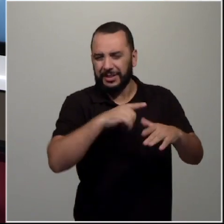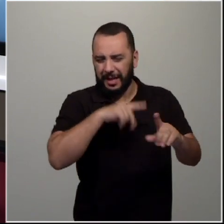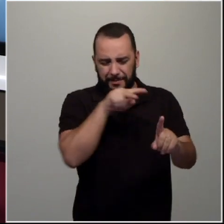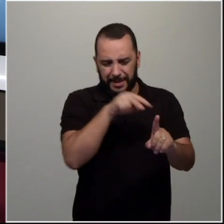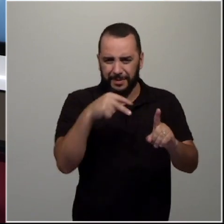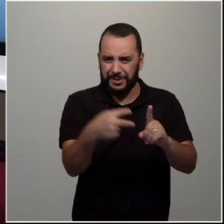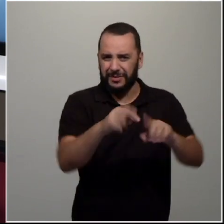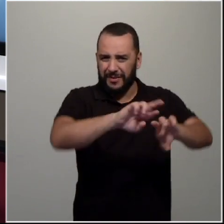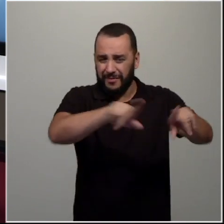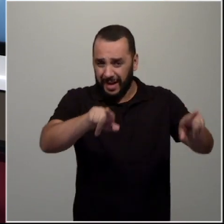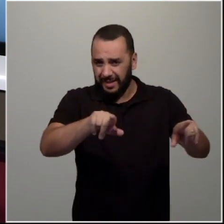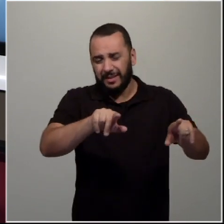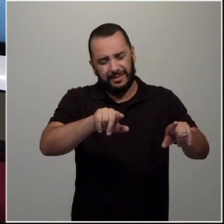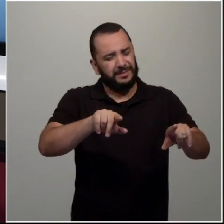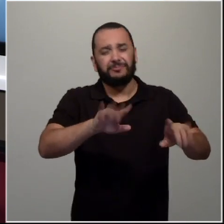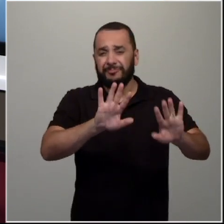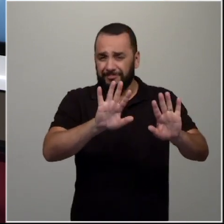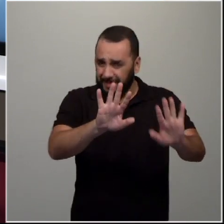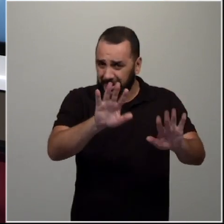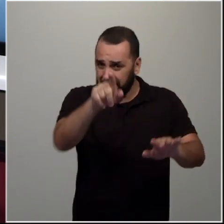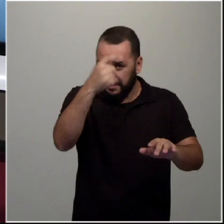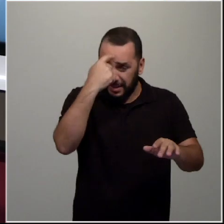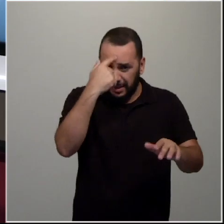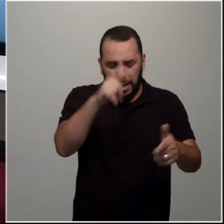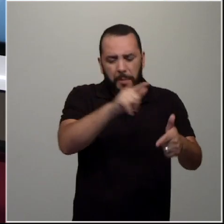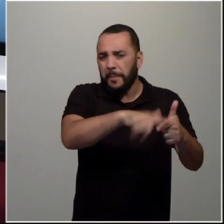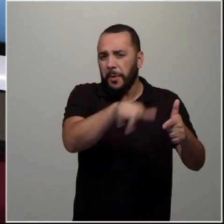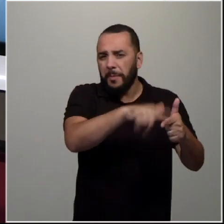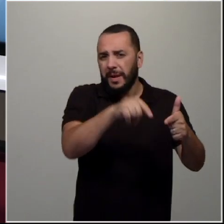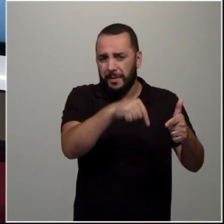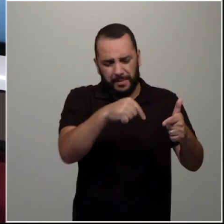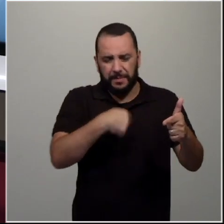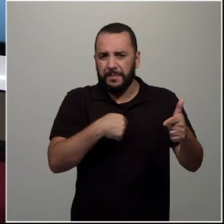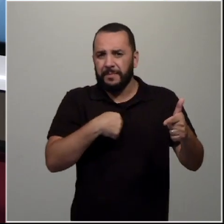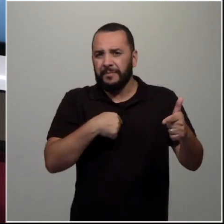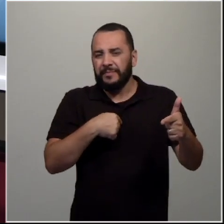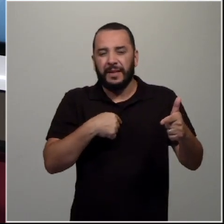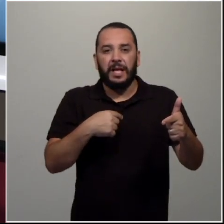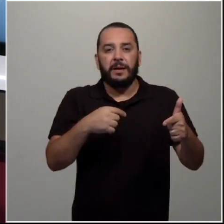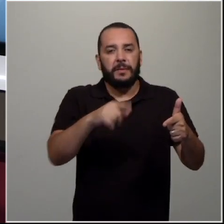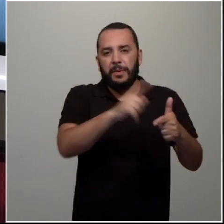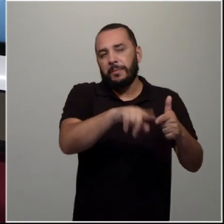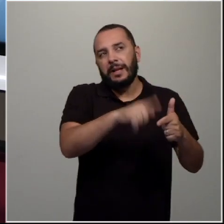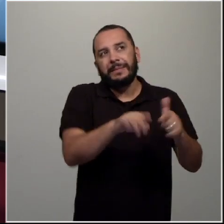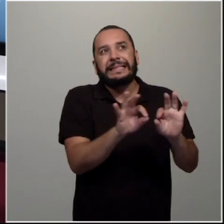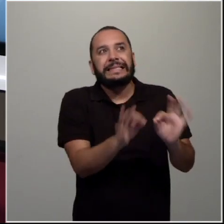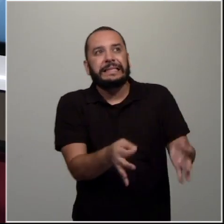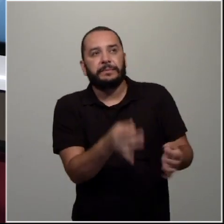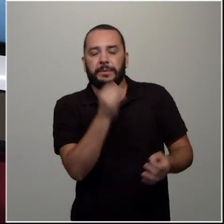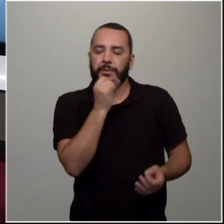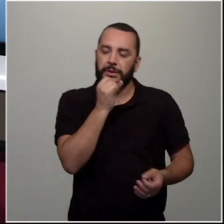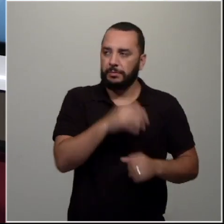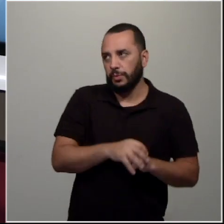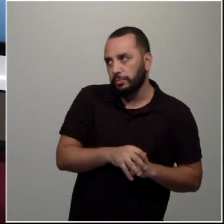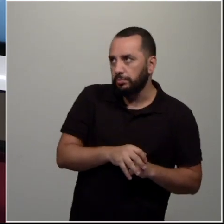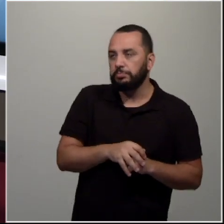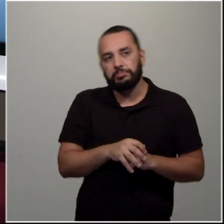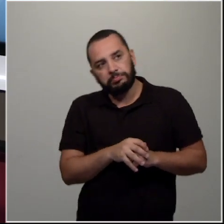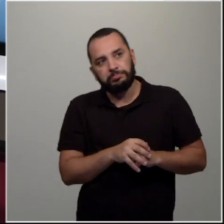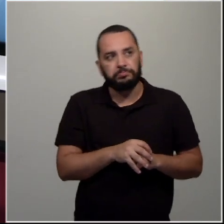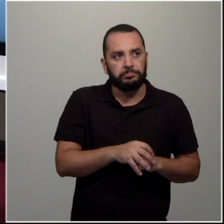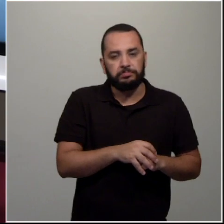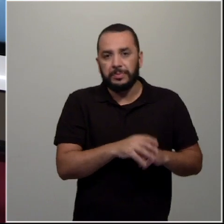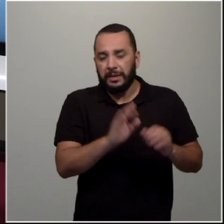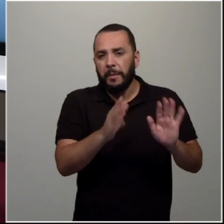pensar na última perspectiva é através de problemas que não necessariamente precisam ser problemas tão complexos como é alguns desses